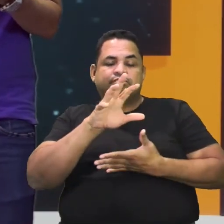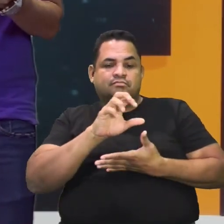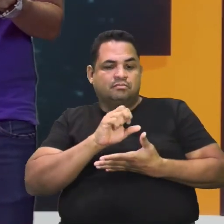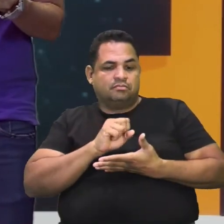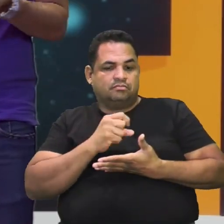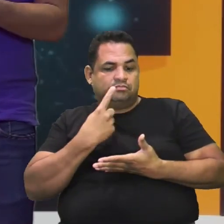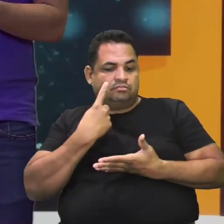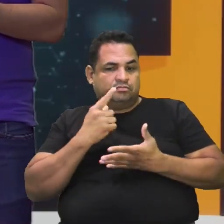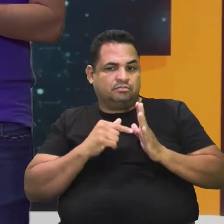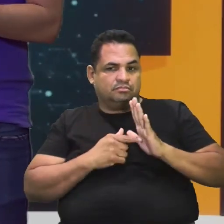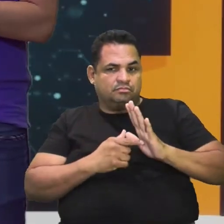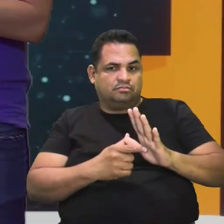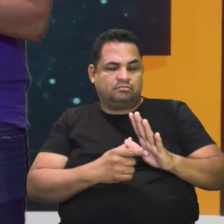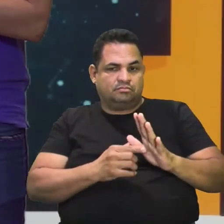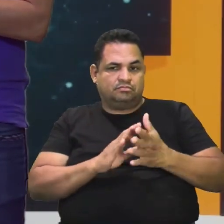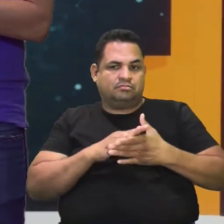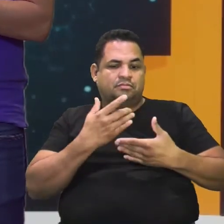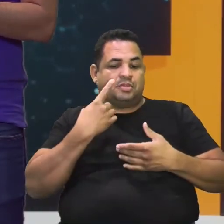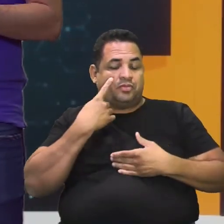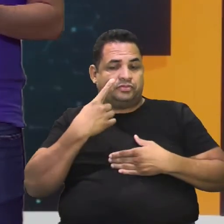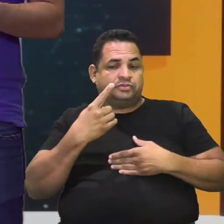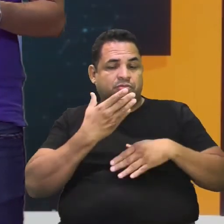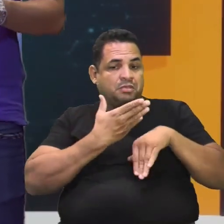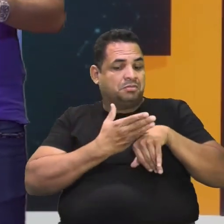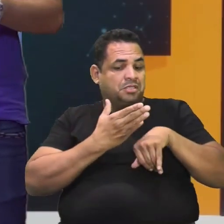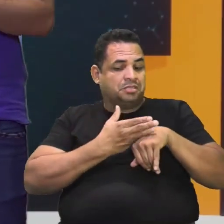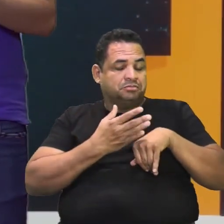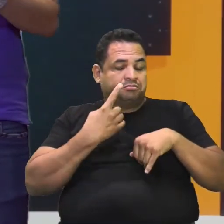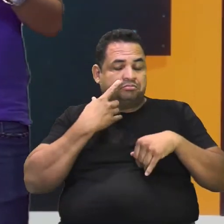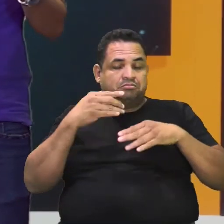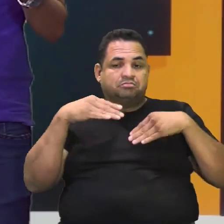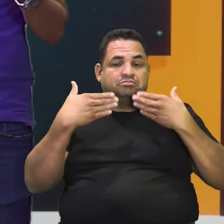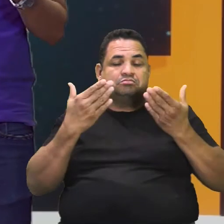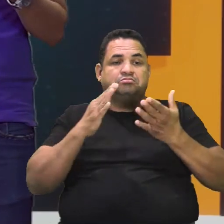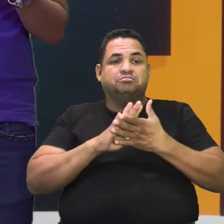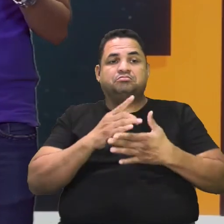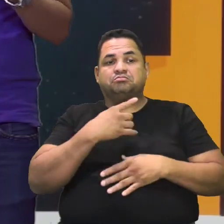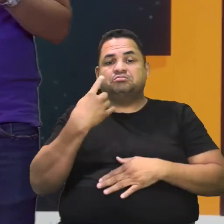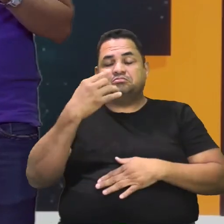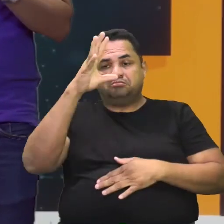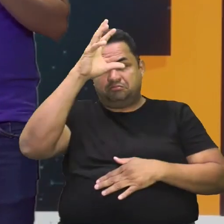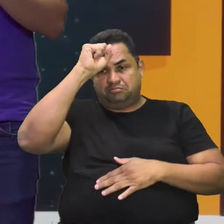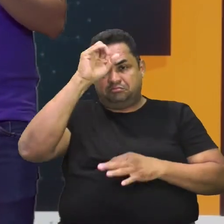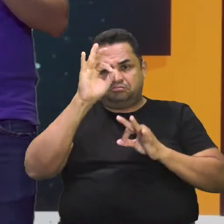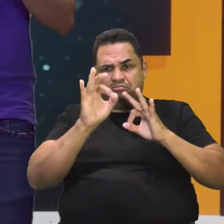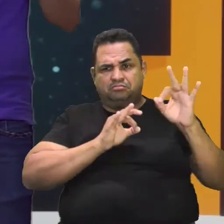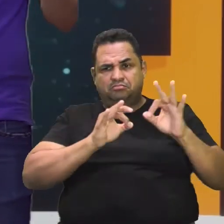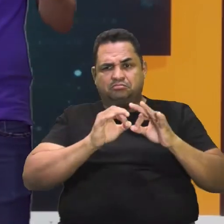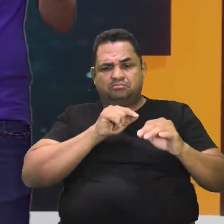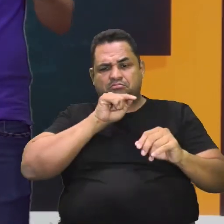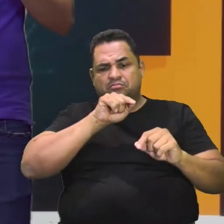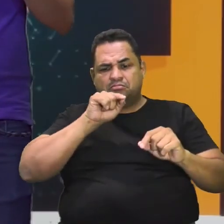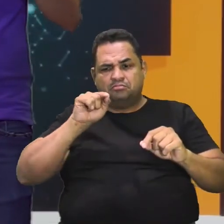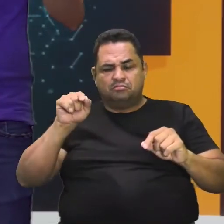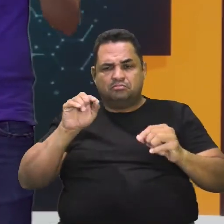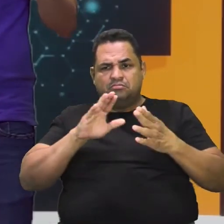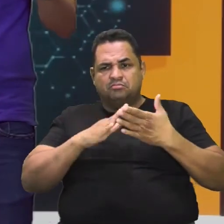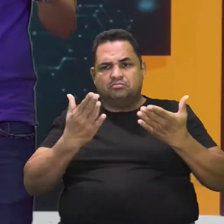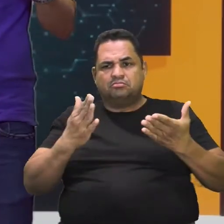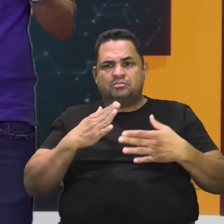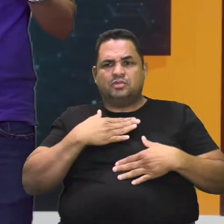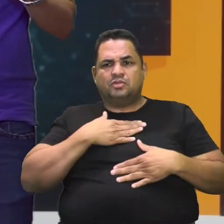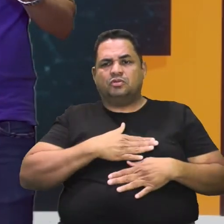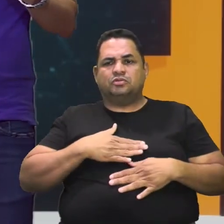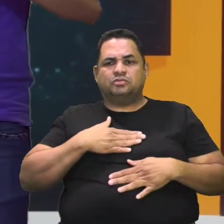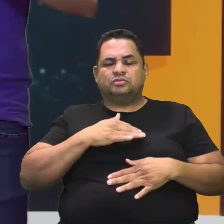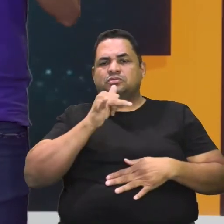um abstrato e trago ele pro visual, porque quando nós aprendemos lá que a reta é formada por infinitos pontos, eu gosto muito